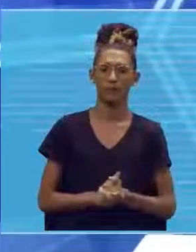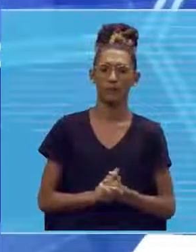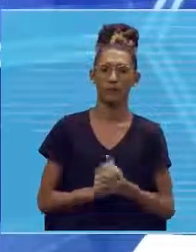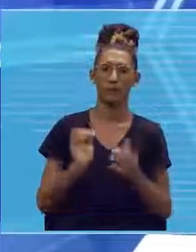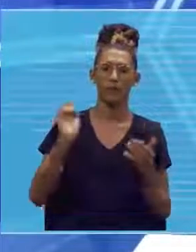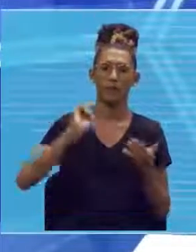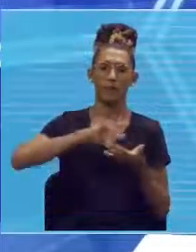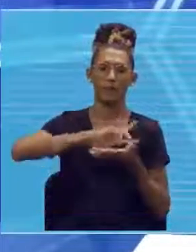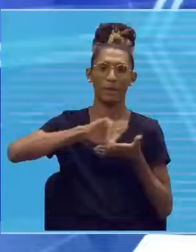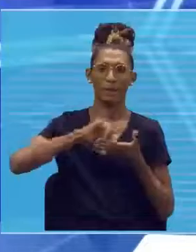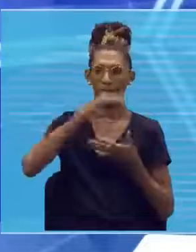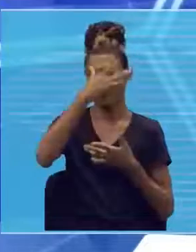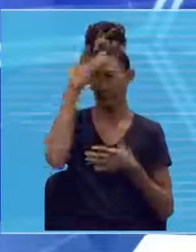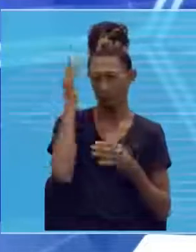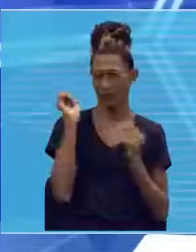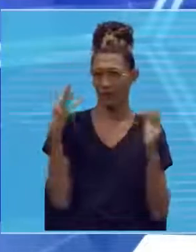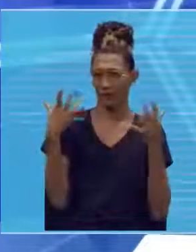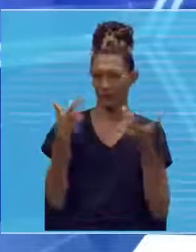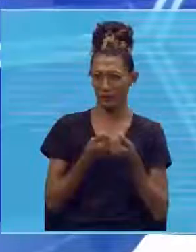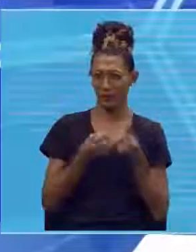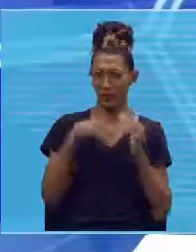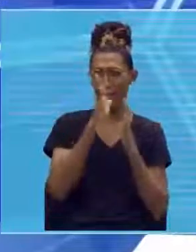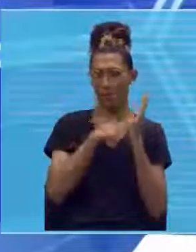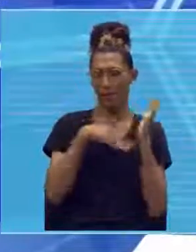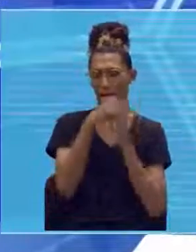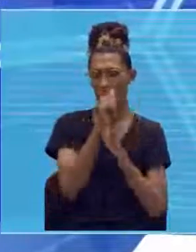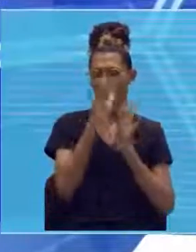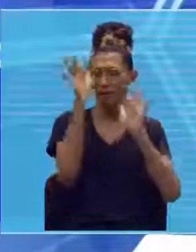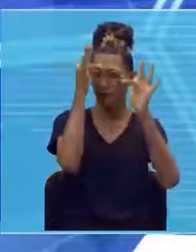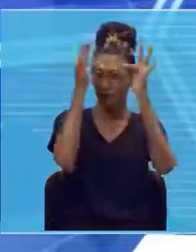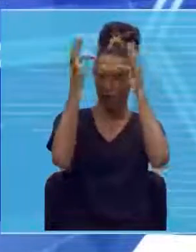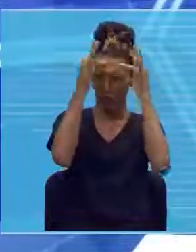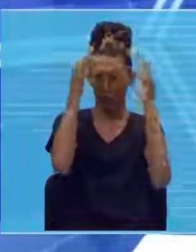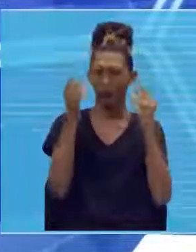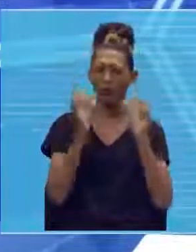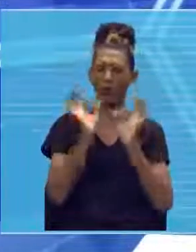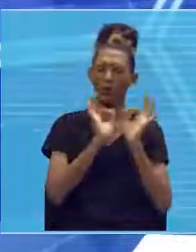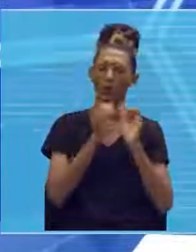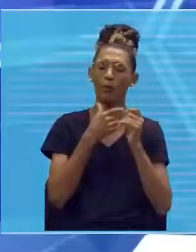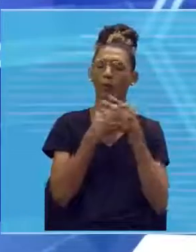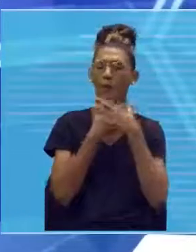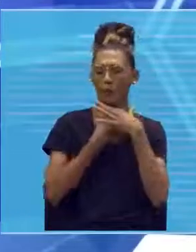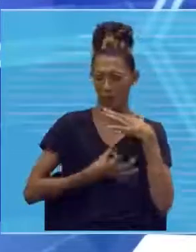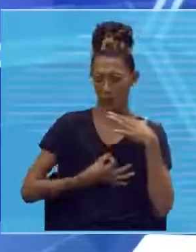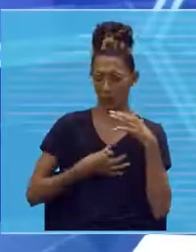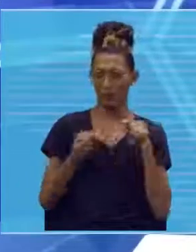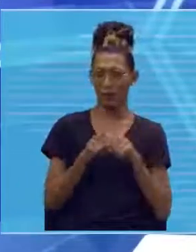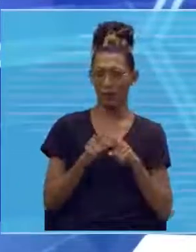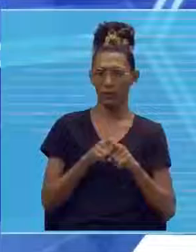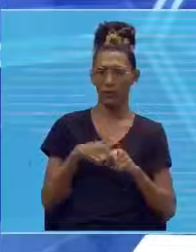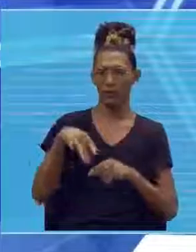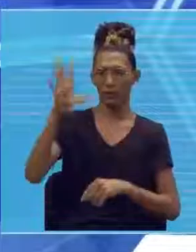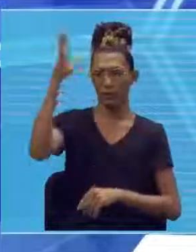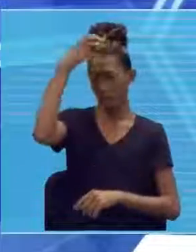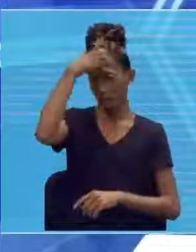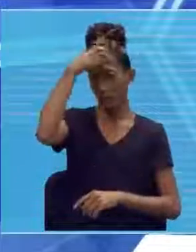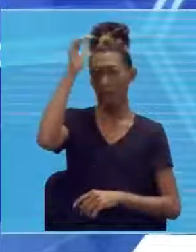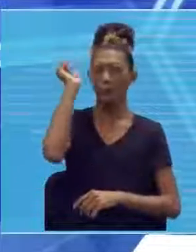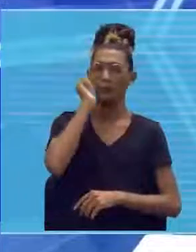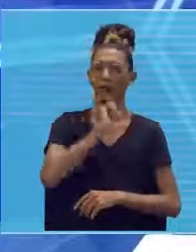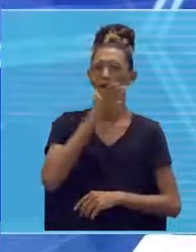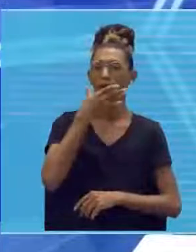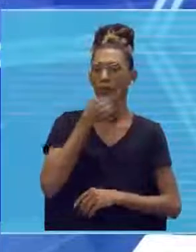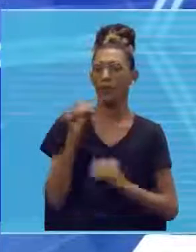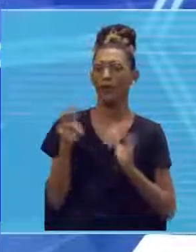vários artistas joalheiros filósofos Príncipes e princesas das suas terras né